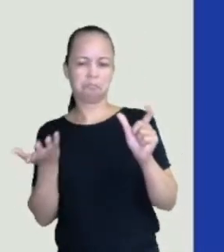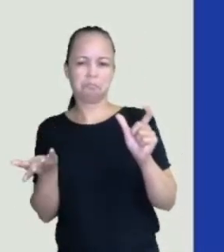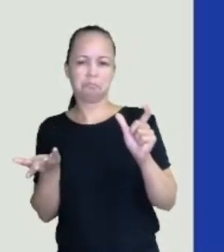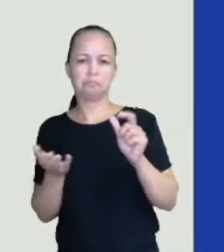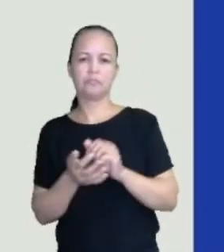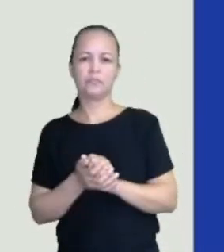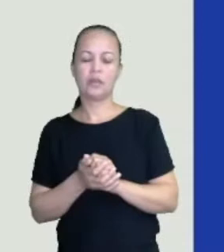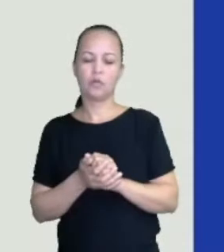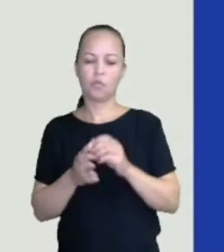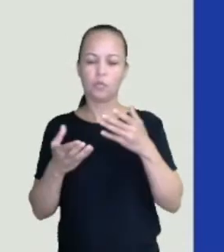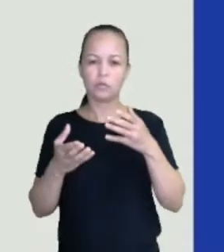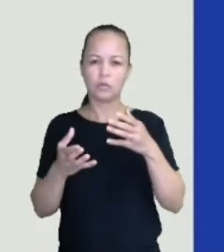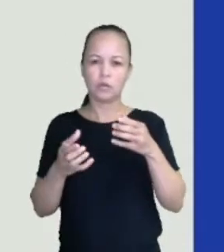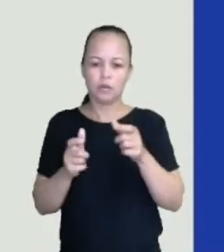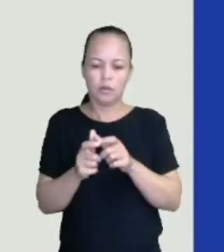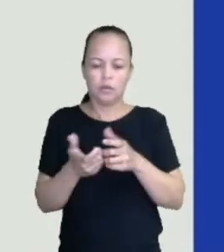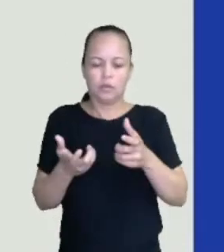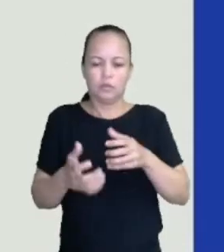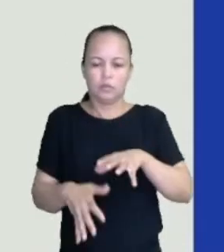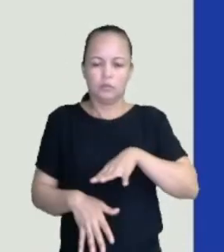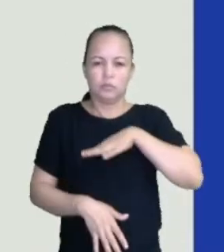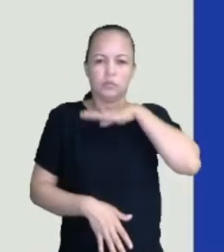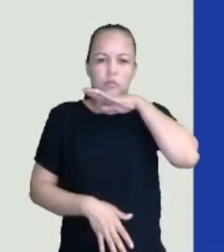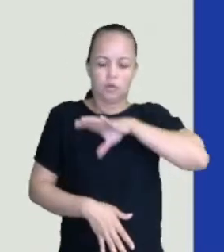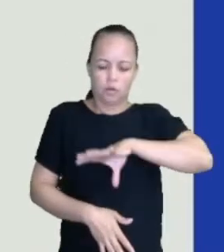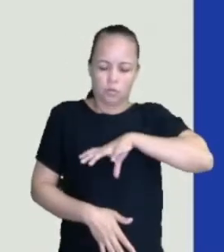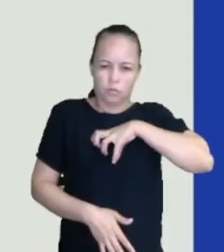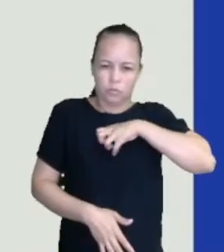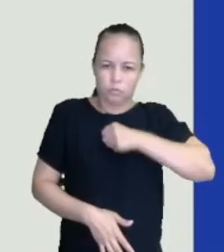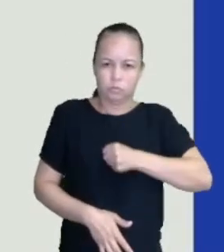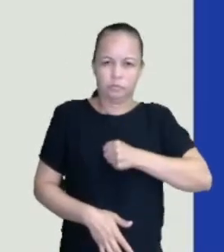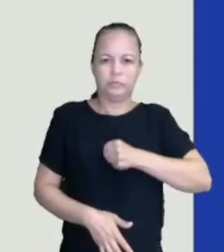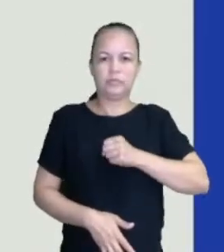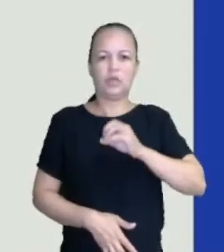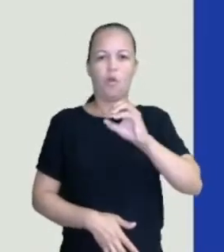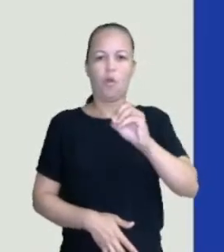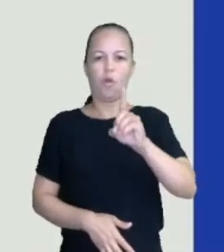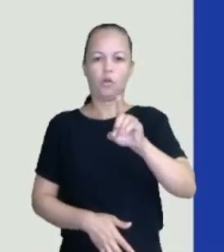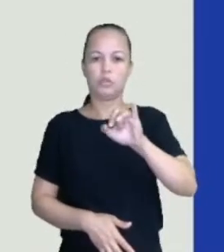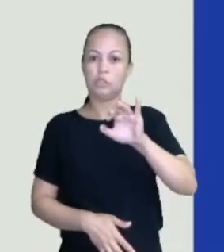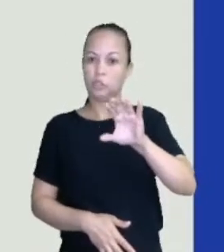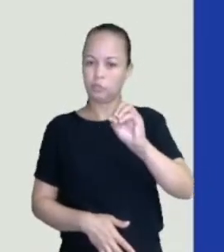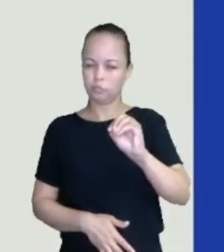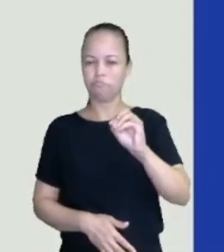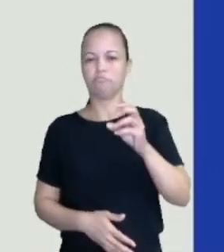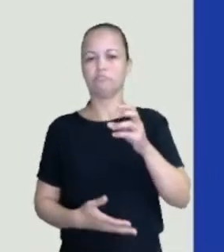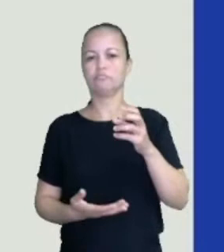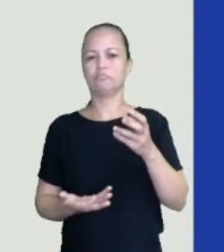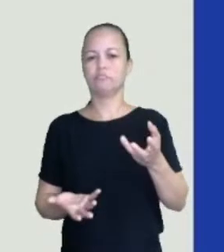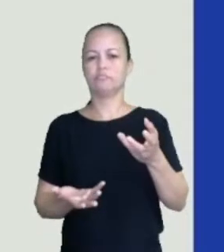alta carga de ódio, olha a palavrinha ódio aí, gente, possui capacidade de conquistar adeptos